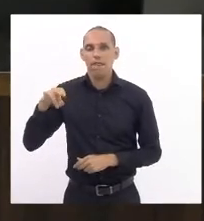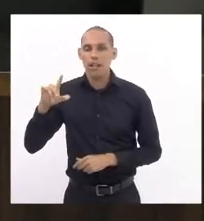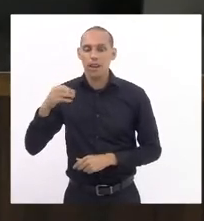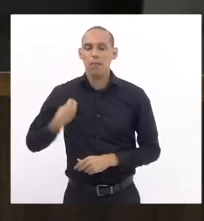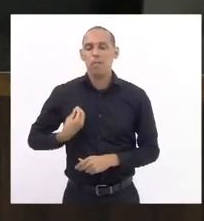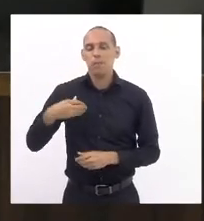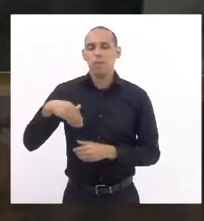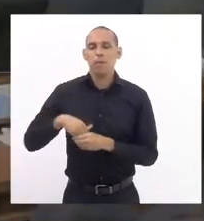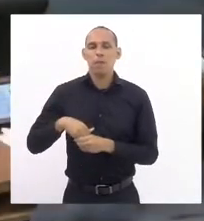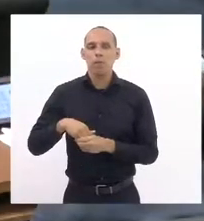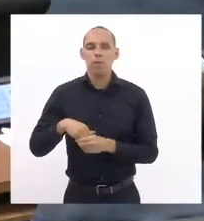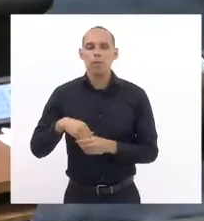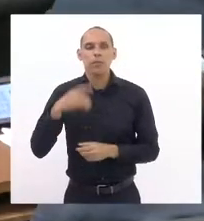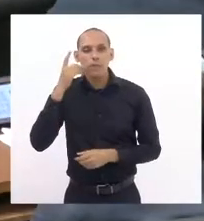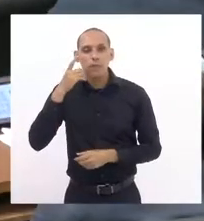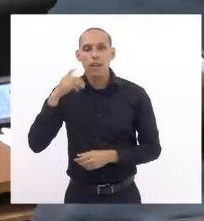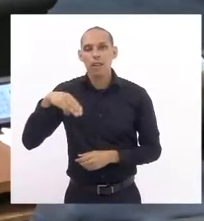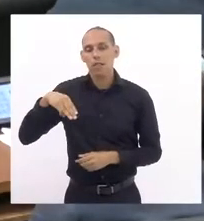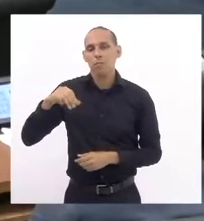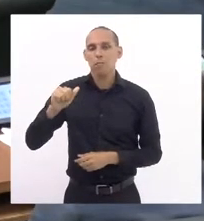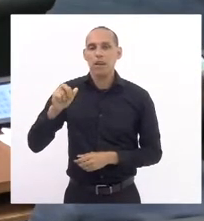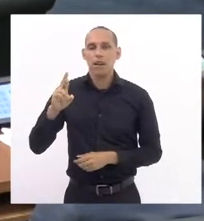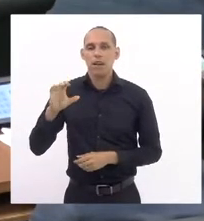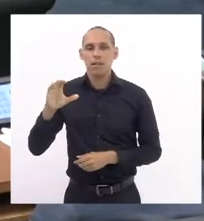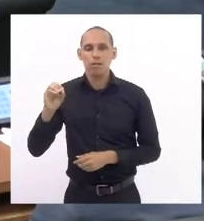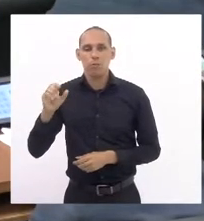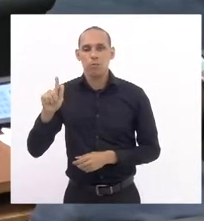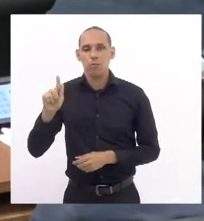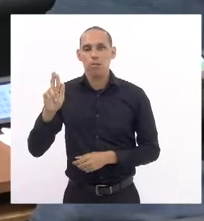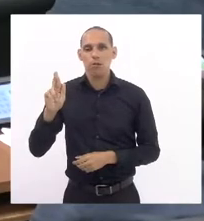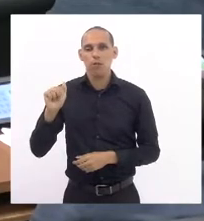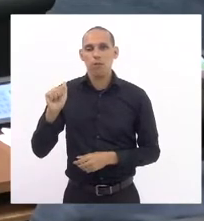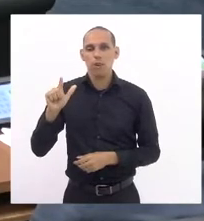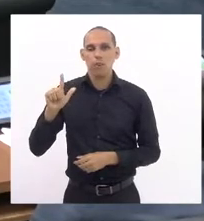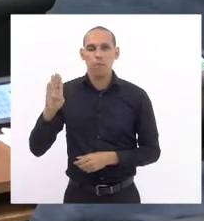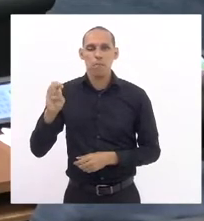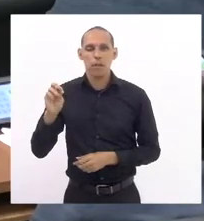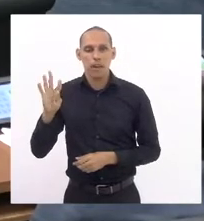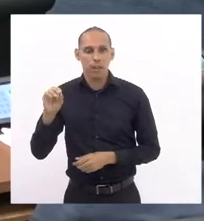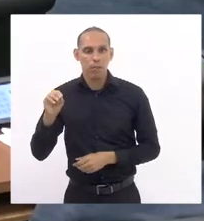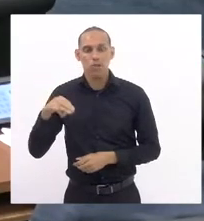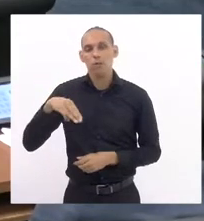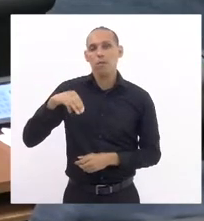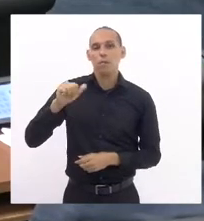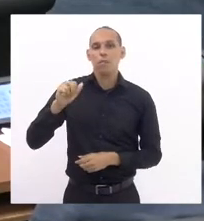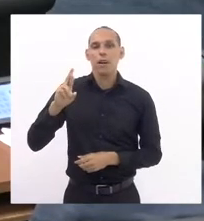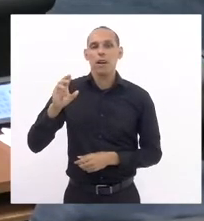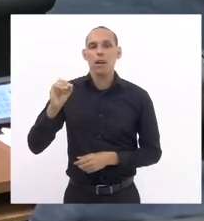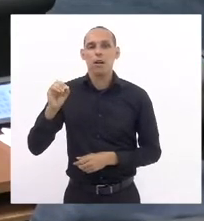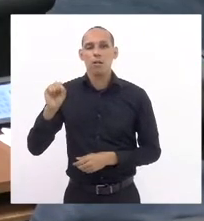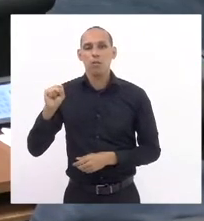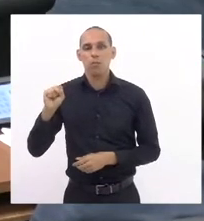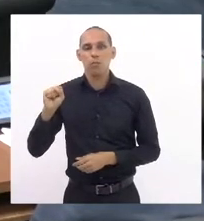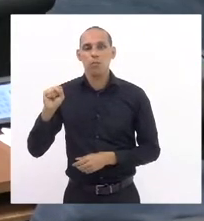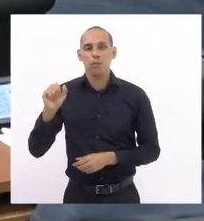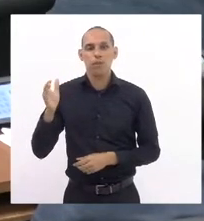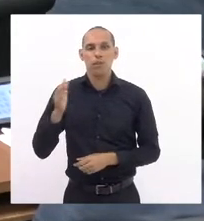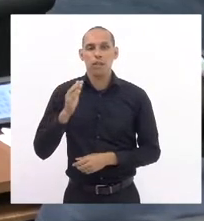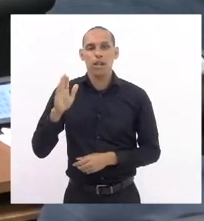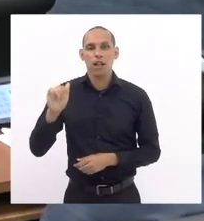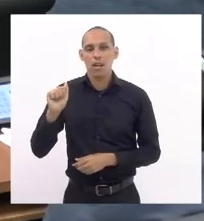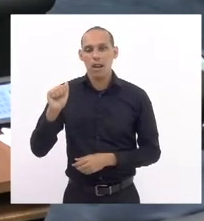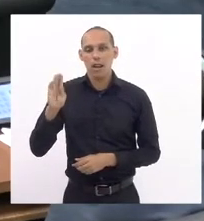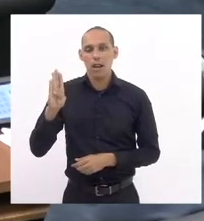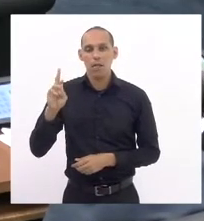Márcio Gualberto, presente, vai votar, deputado Marcos Abraão, deputado Marcos Abraão,